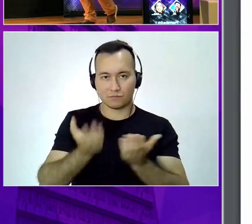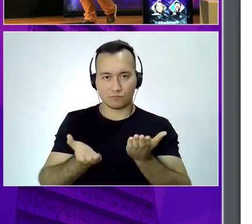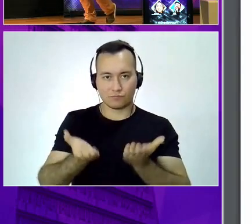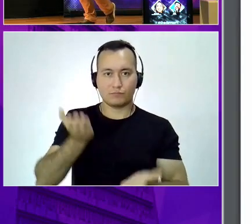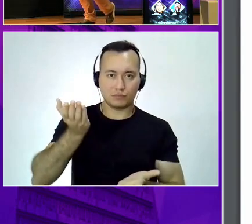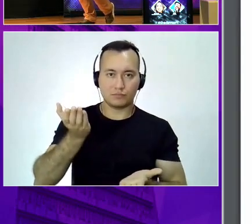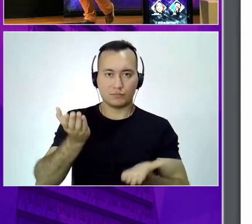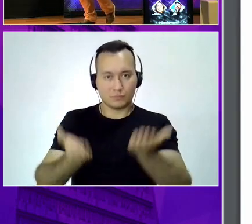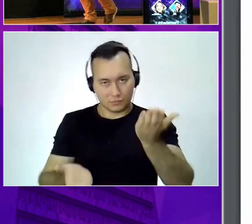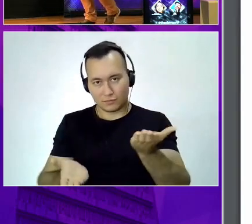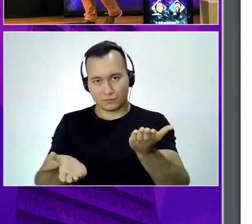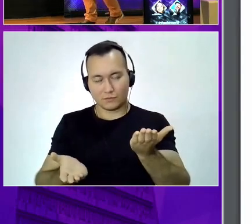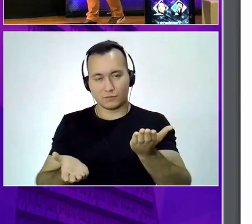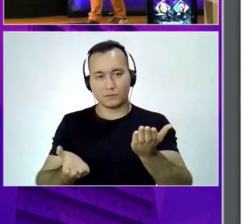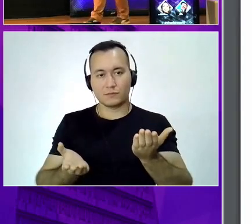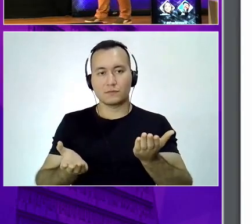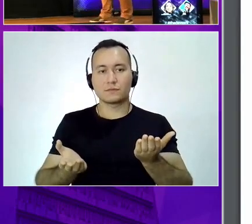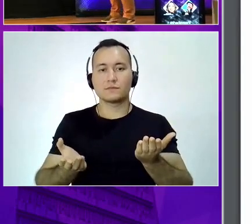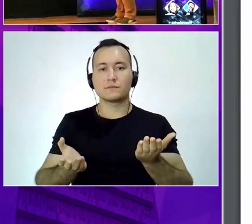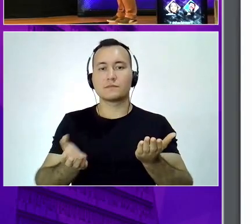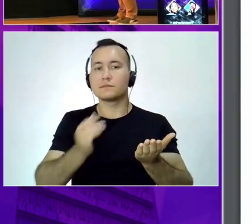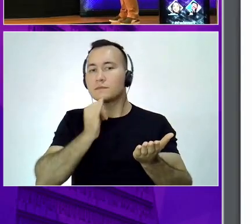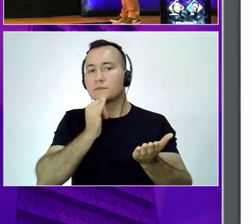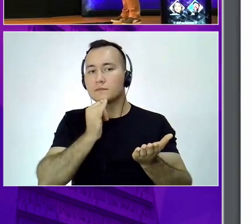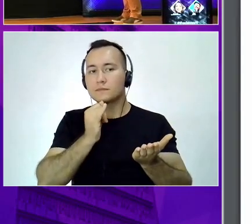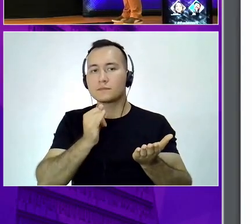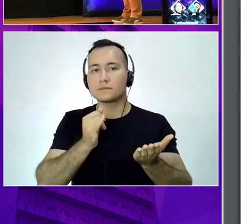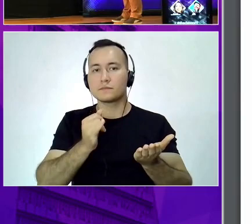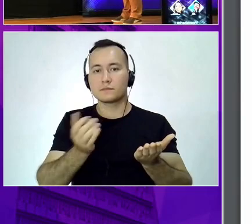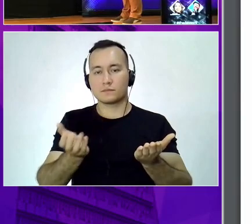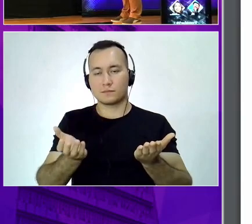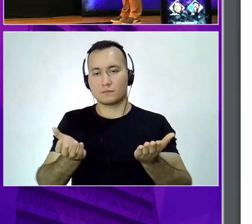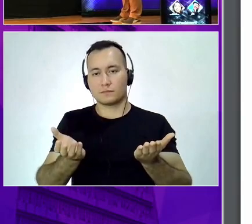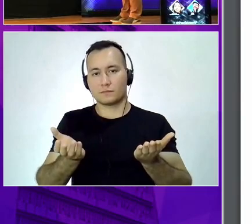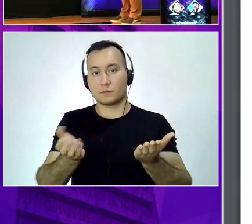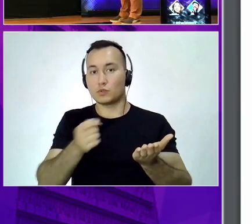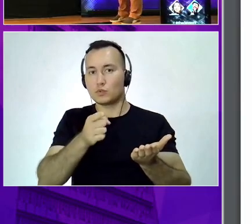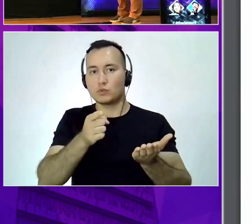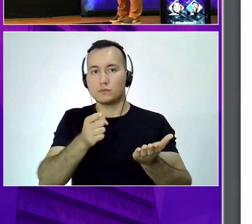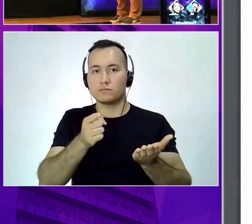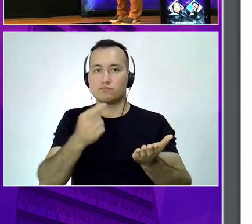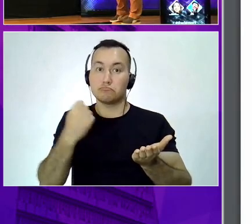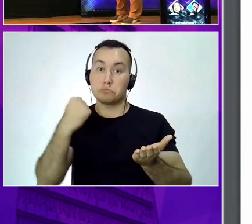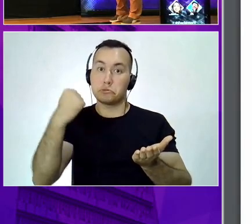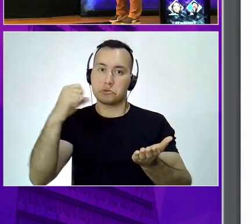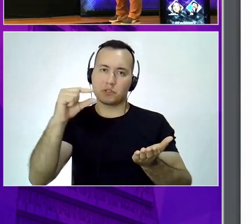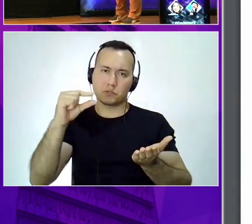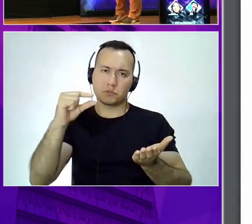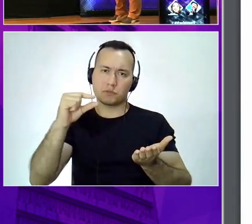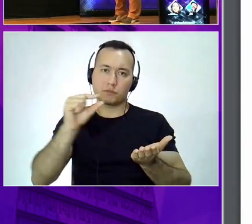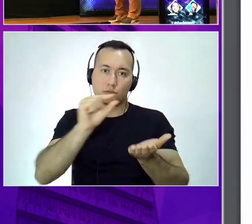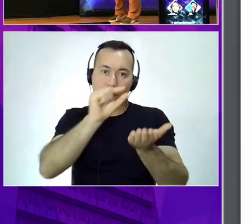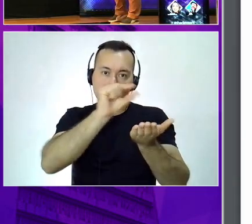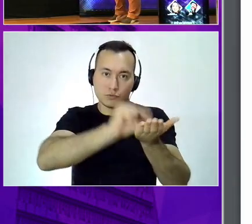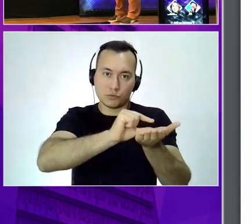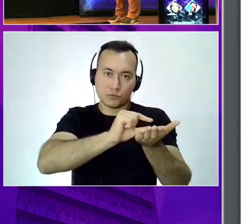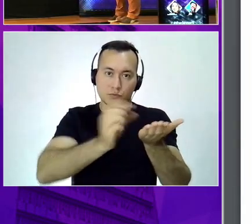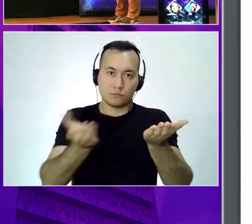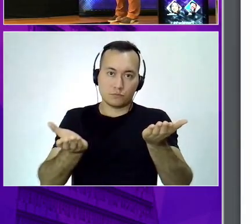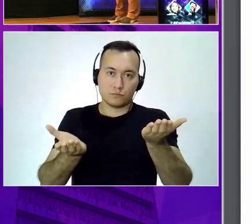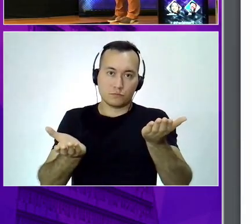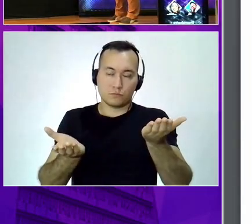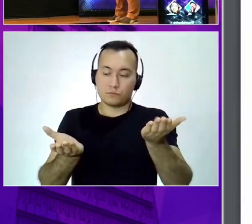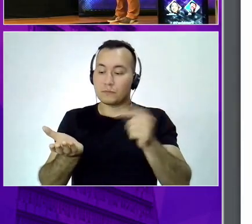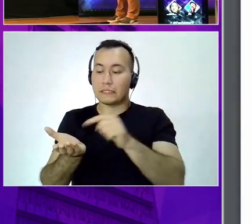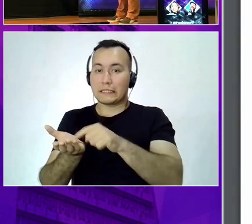né, mais força no outro lado, né? Então, com pouca força, você levanta uma pedra, né? Você levanta bastante resultado. O